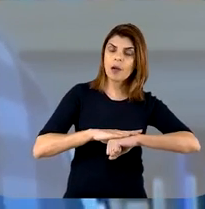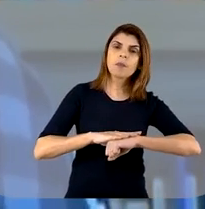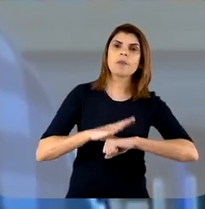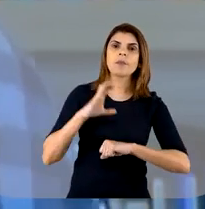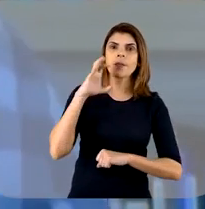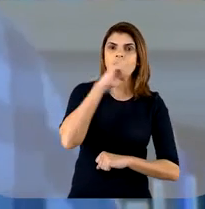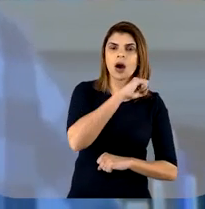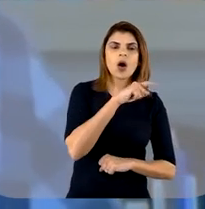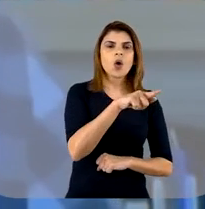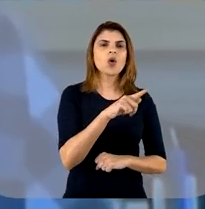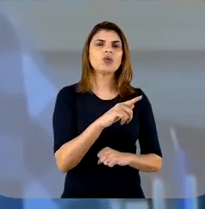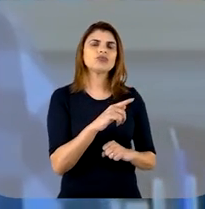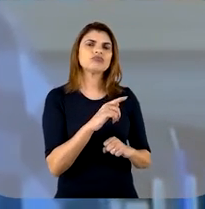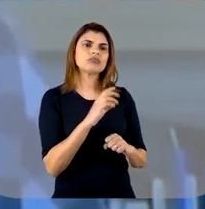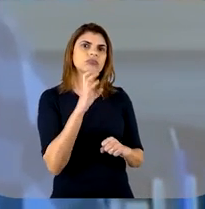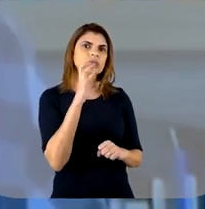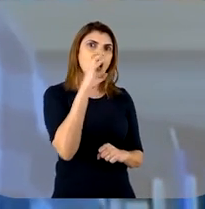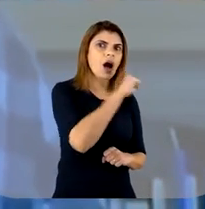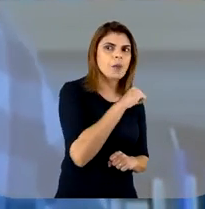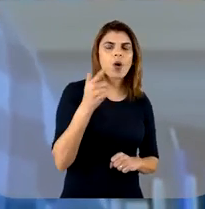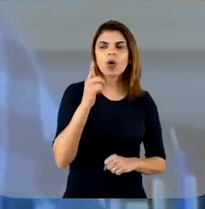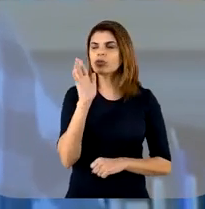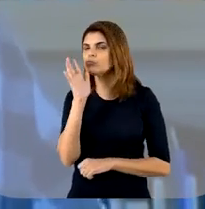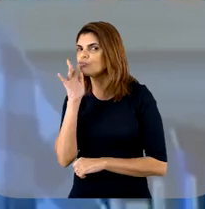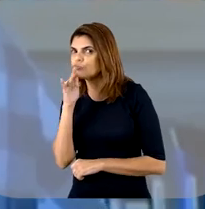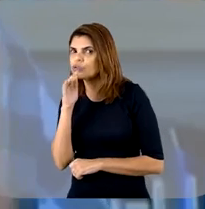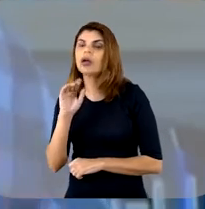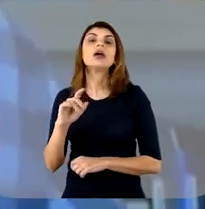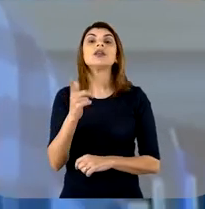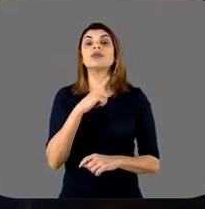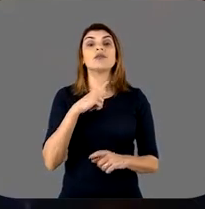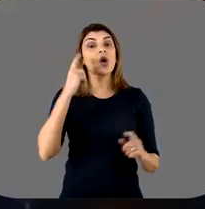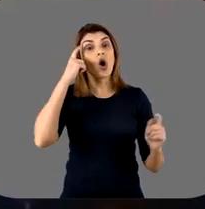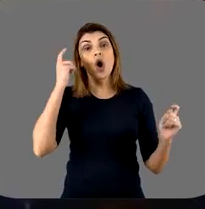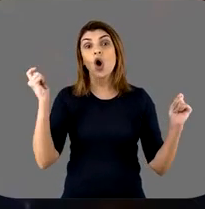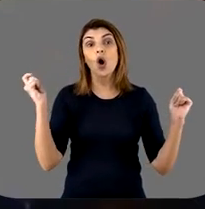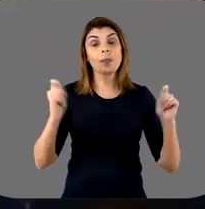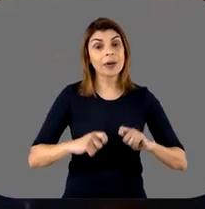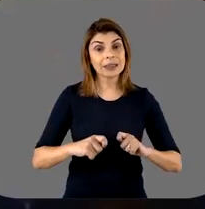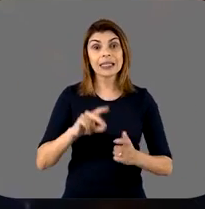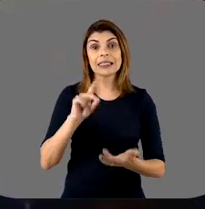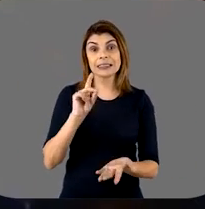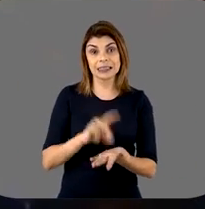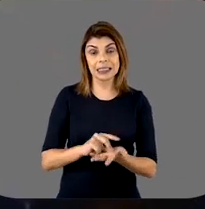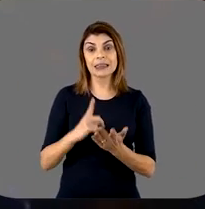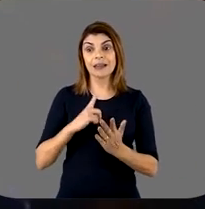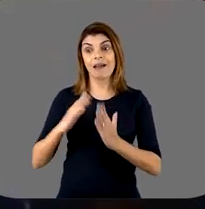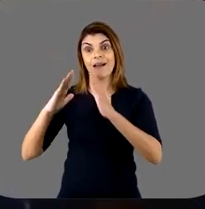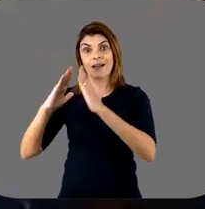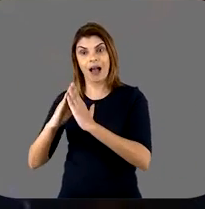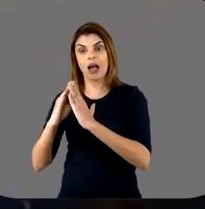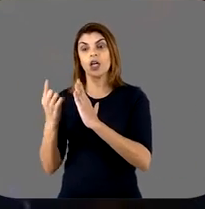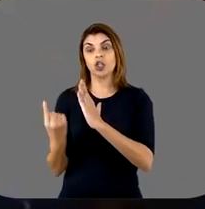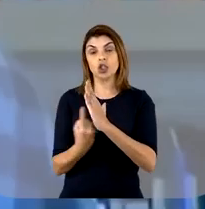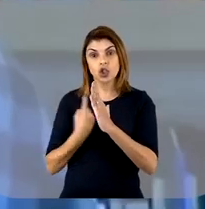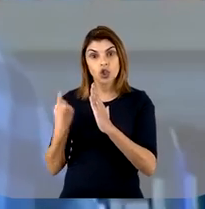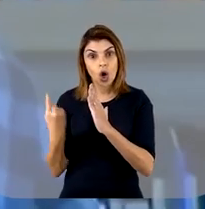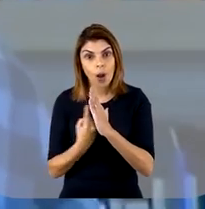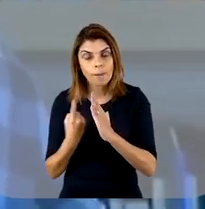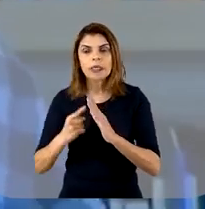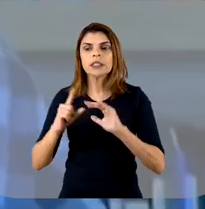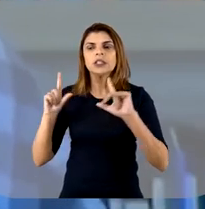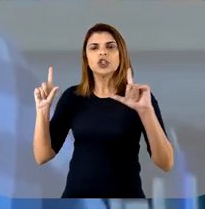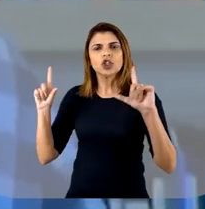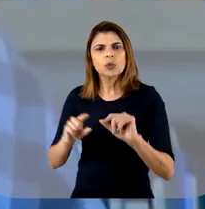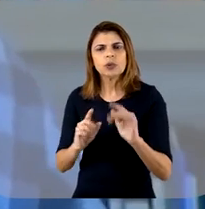mais precocemente, outros mais tardiamente. E como nós não tivemos competência, na verdade, de ter um isolamento social efetivo que